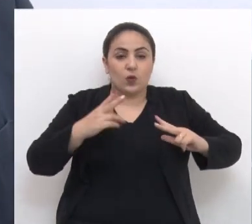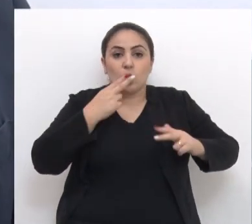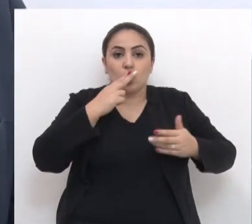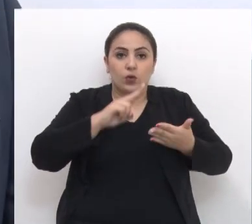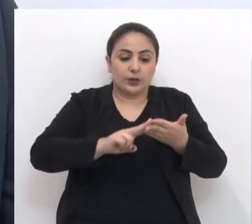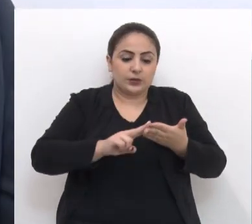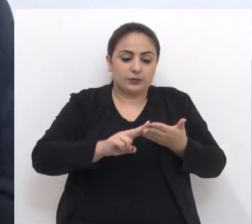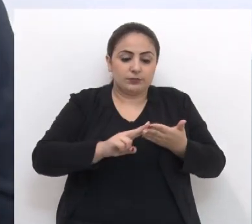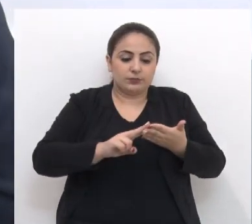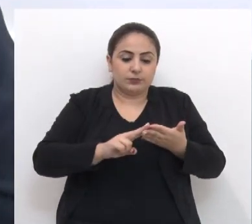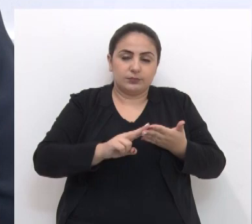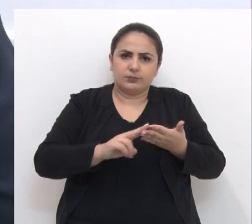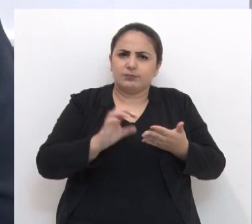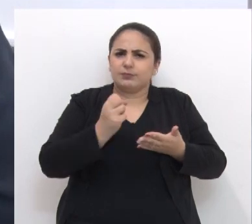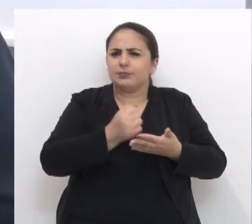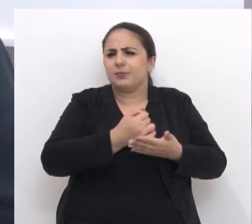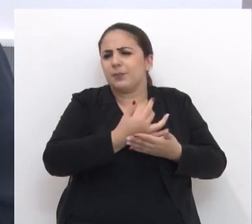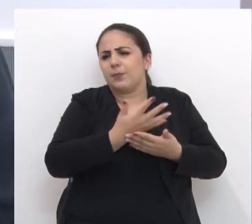do Correio,